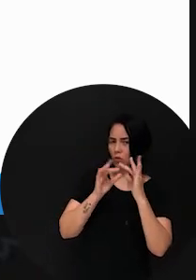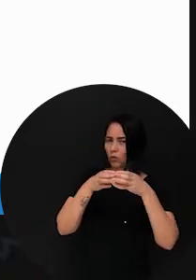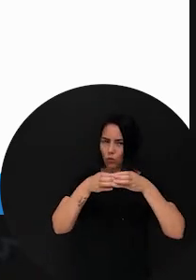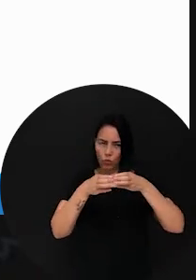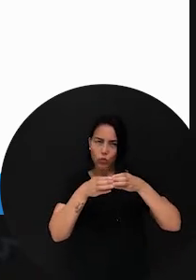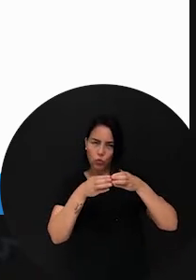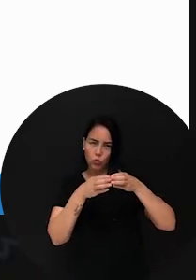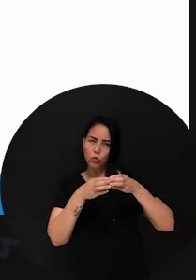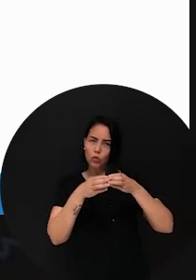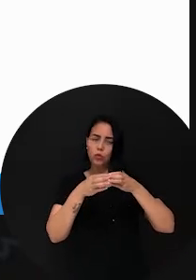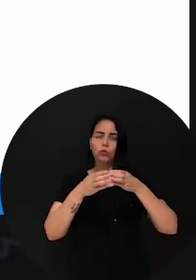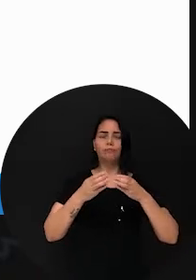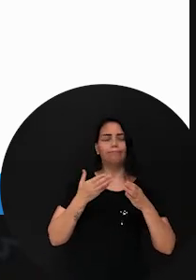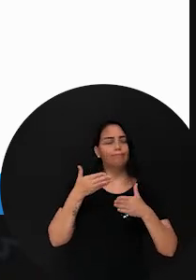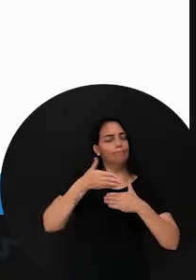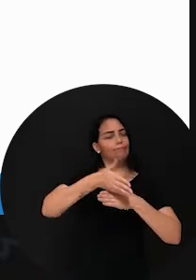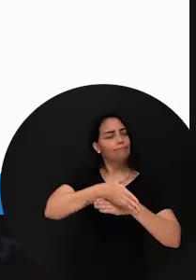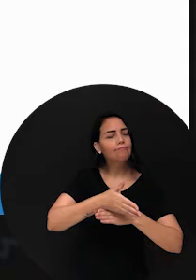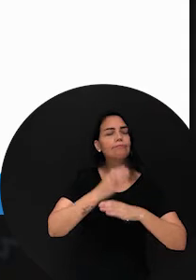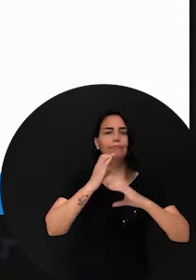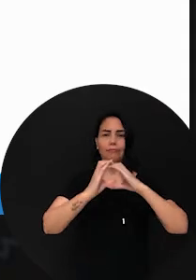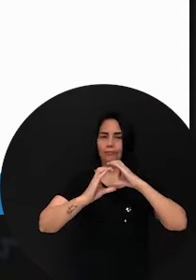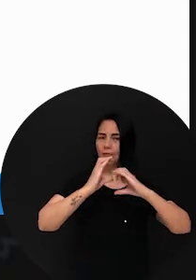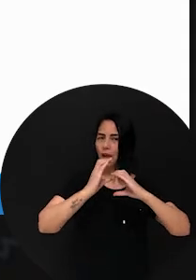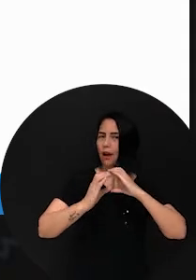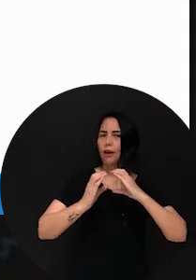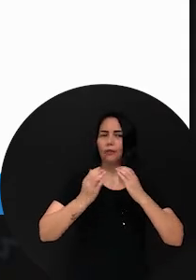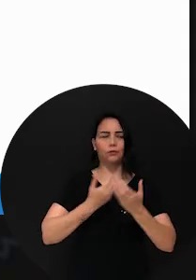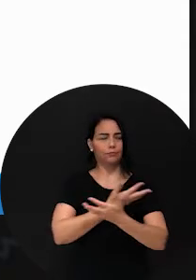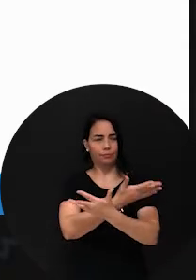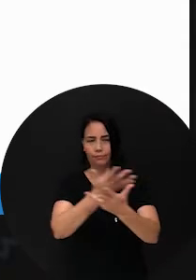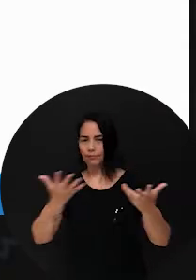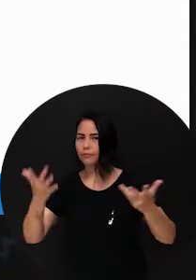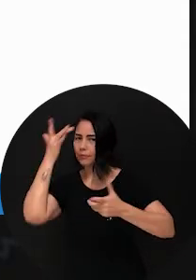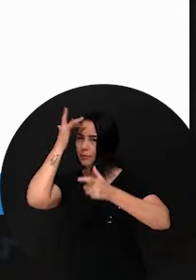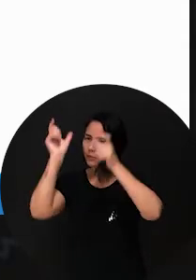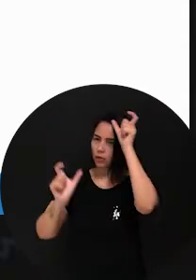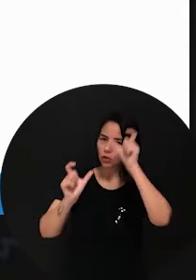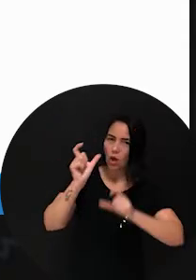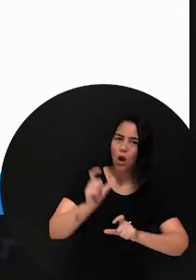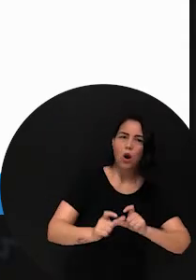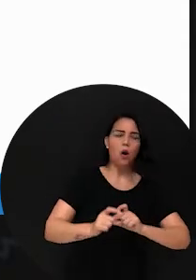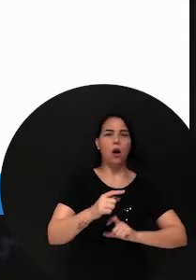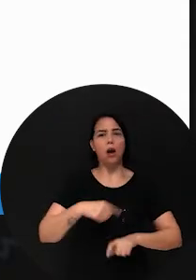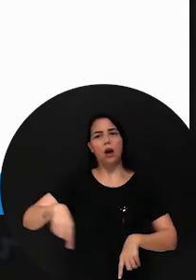estar cantando com outras pessoas, com outros colegas.